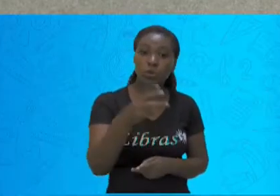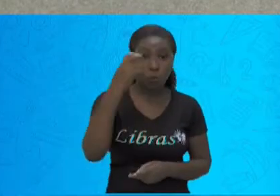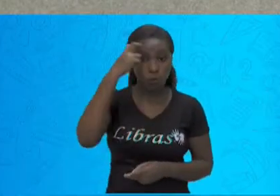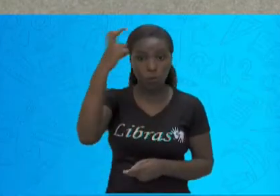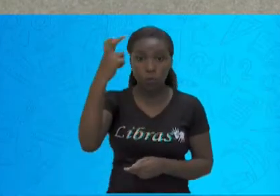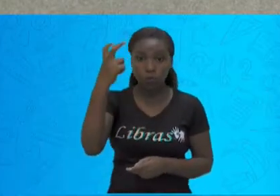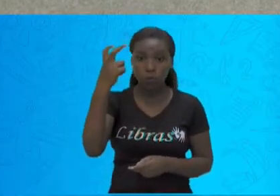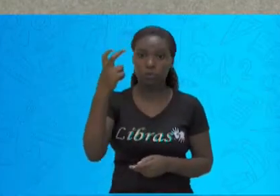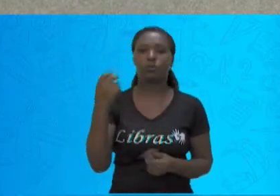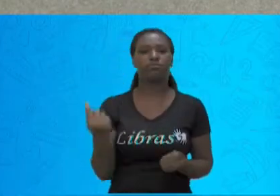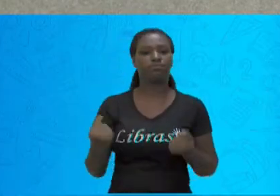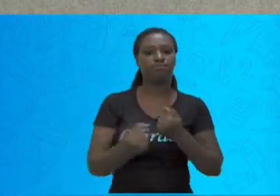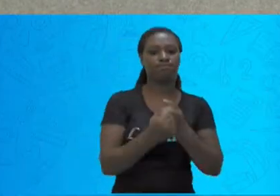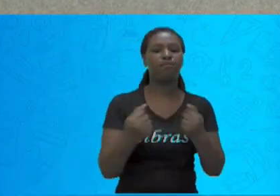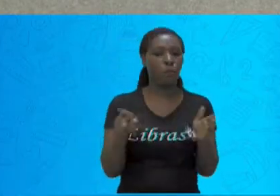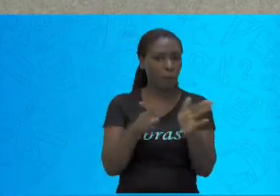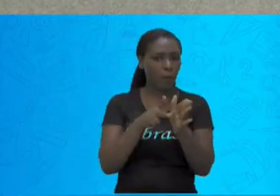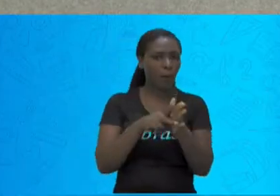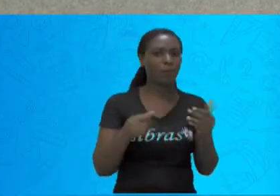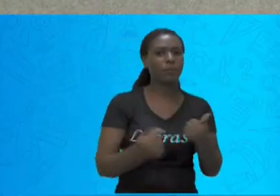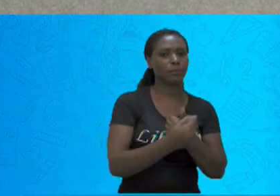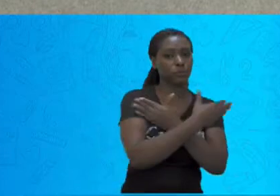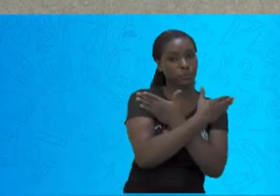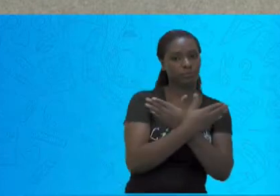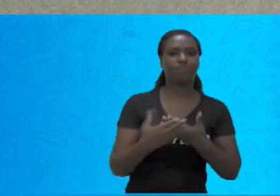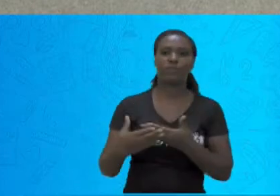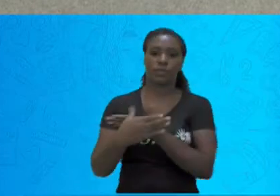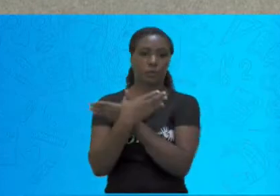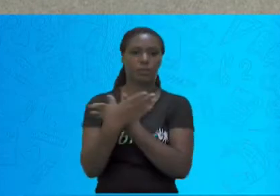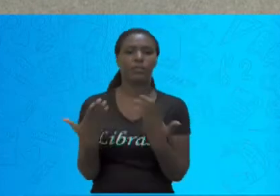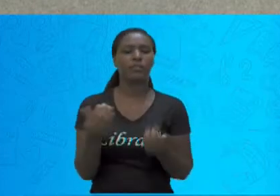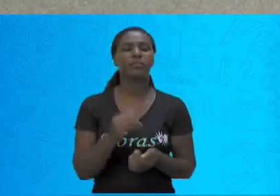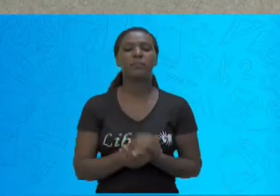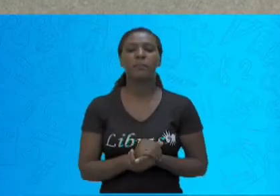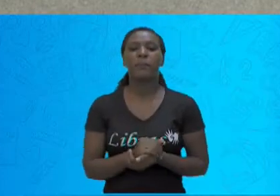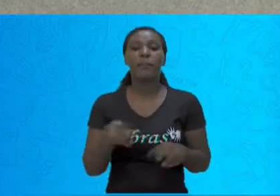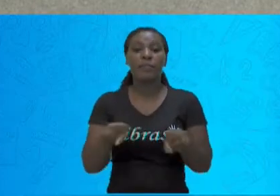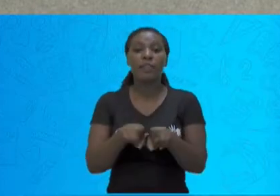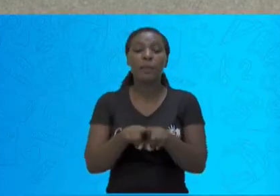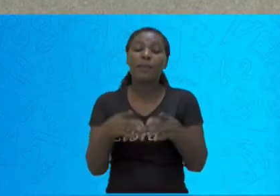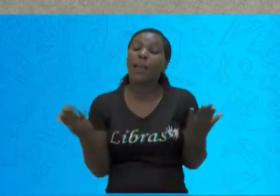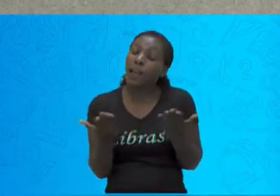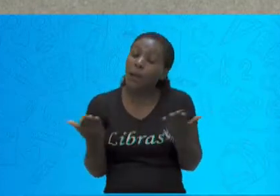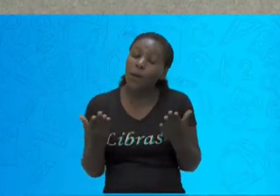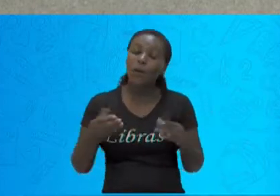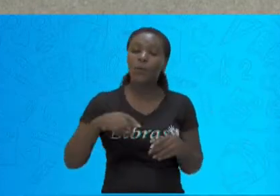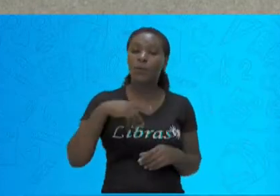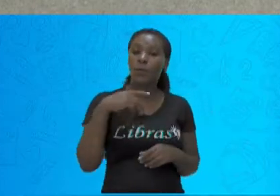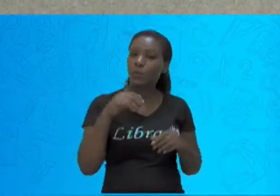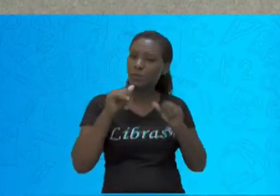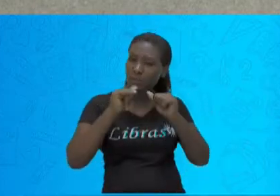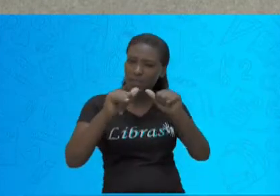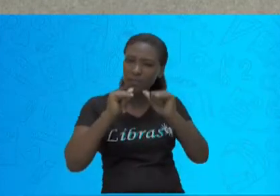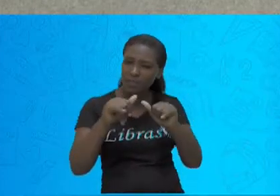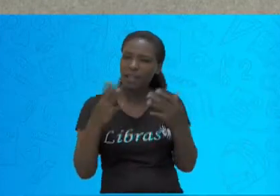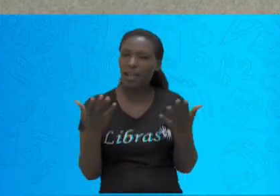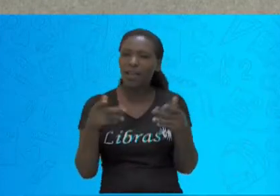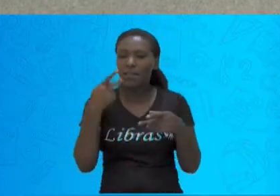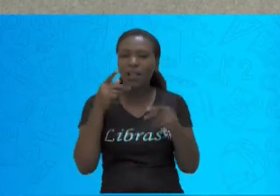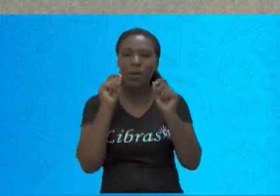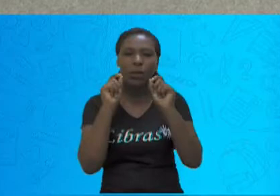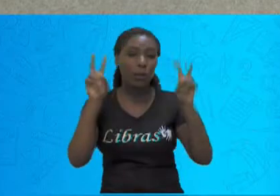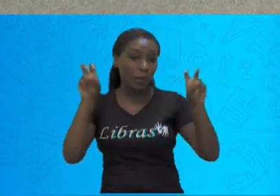nós vamos falar sobre uma outra sociedade também muito importante e muito famosa, a